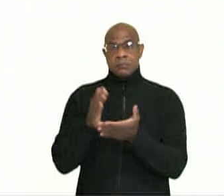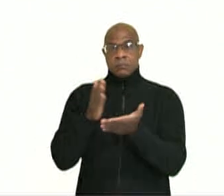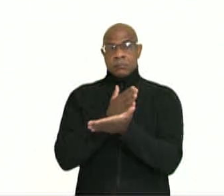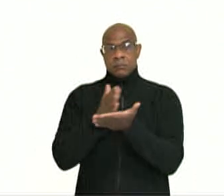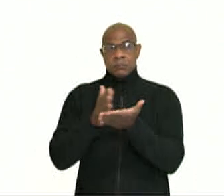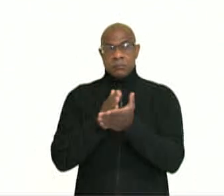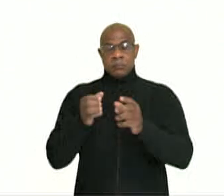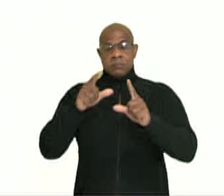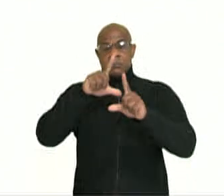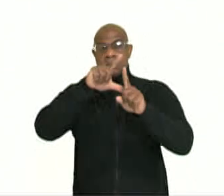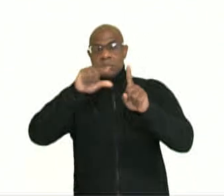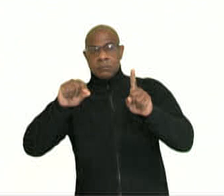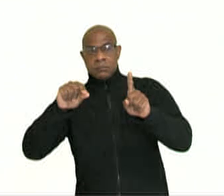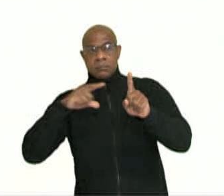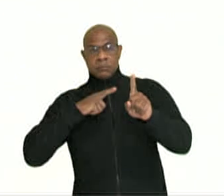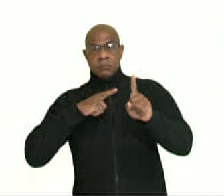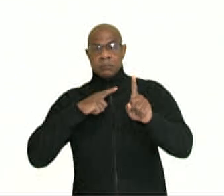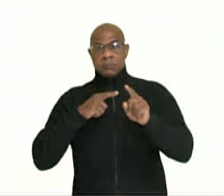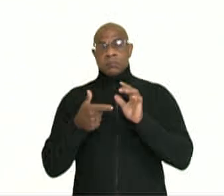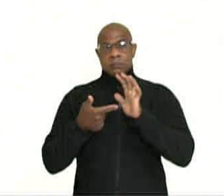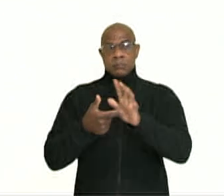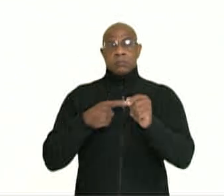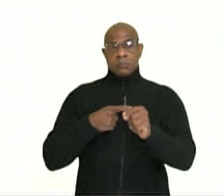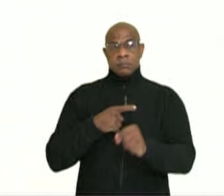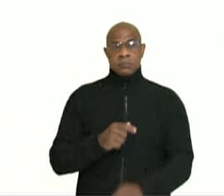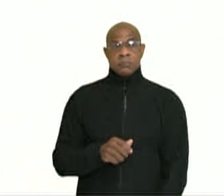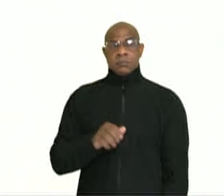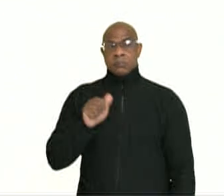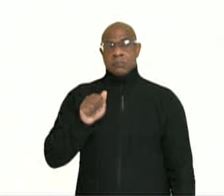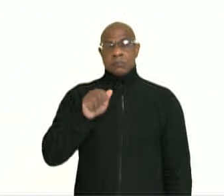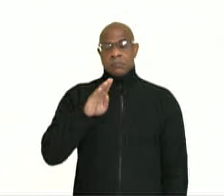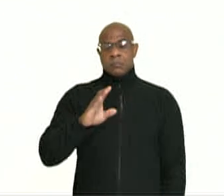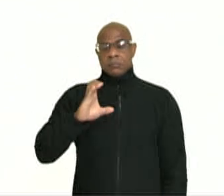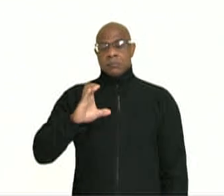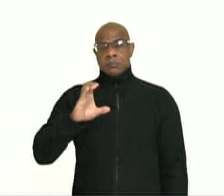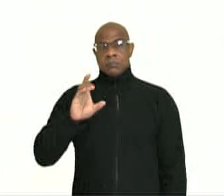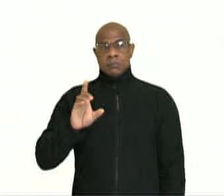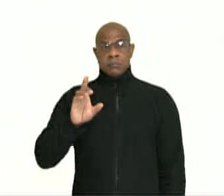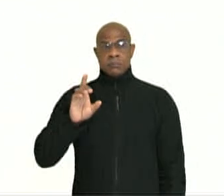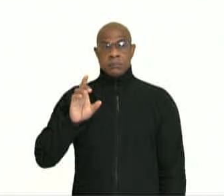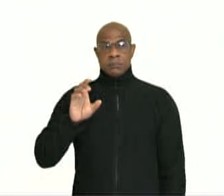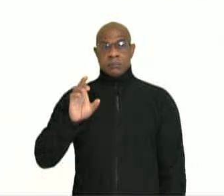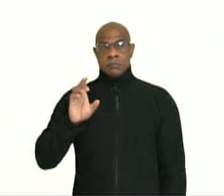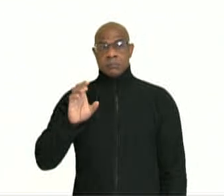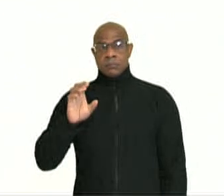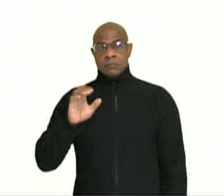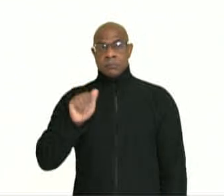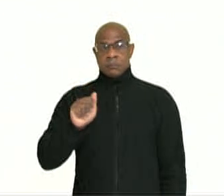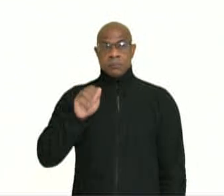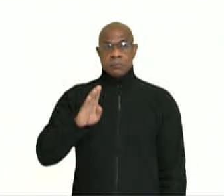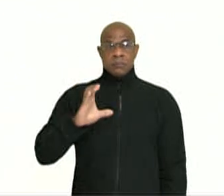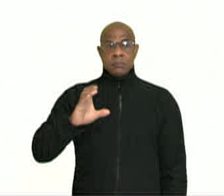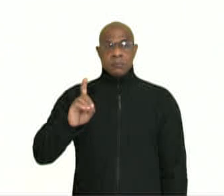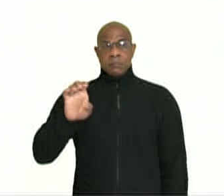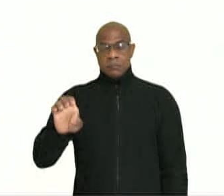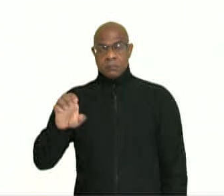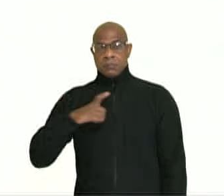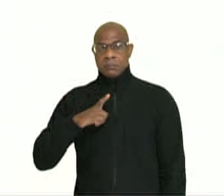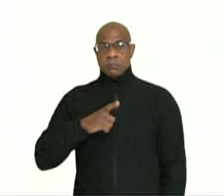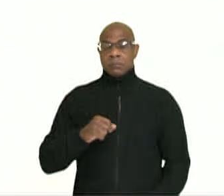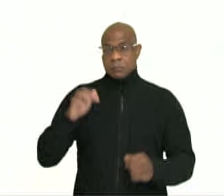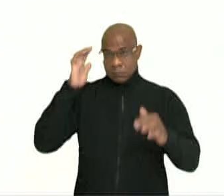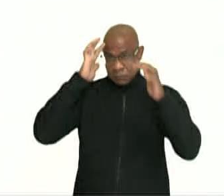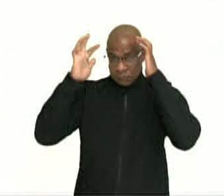átomos hipotéticos representados pelos símbolos A, B, C, D e E. Com base na teoria do octeto e em